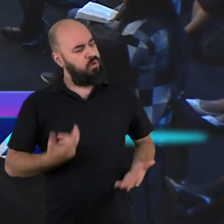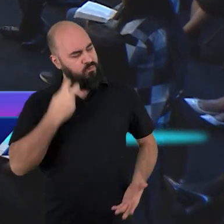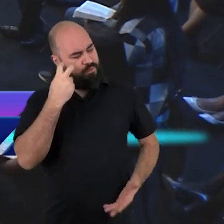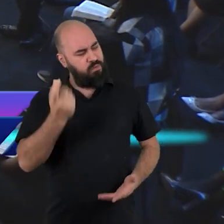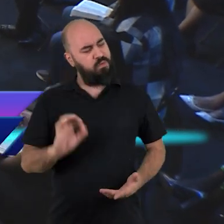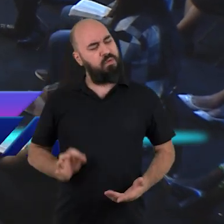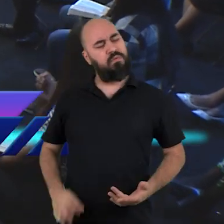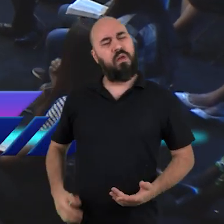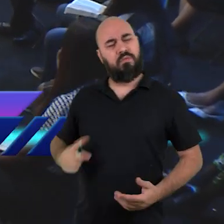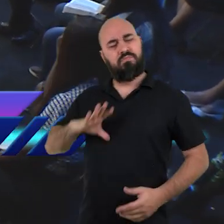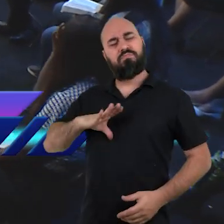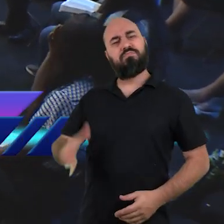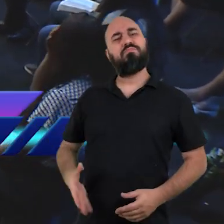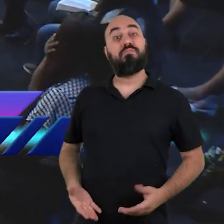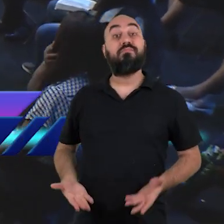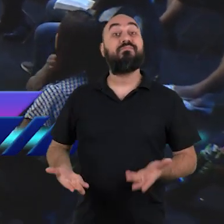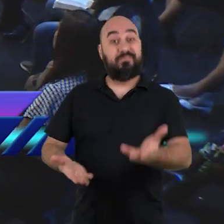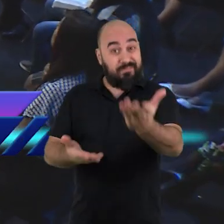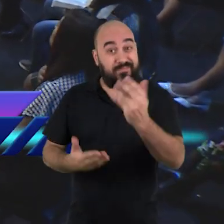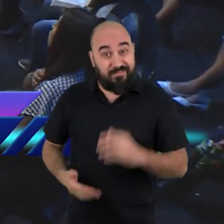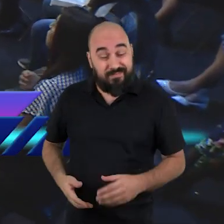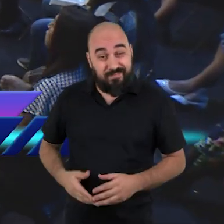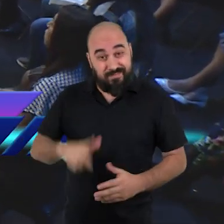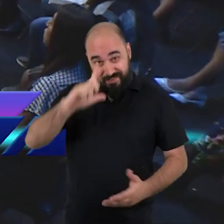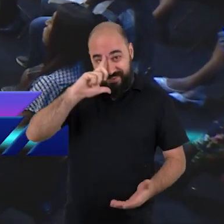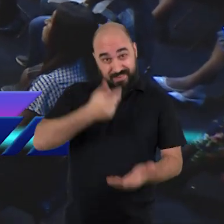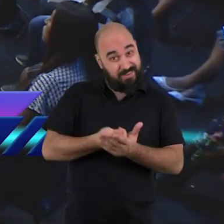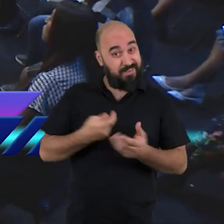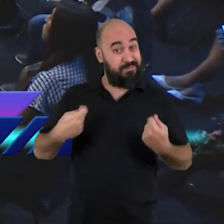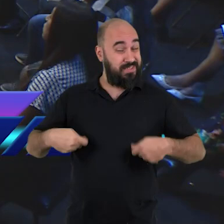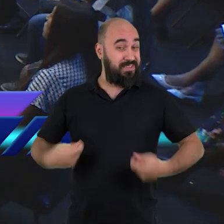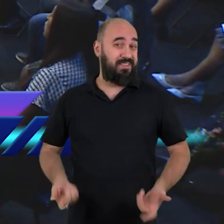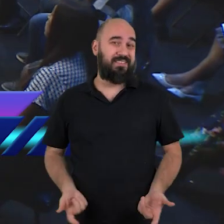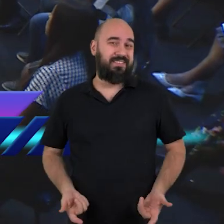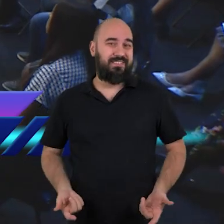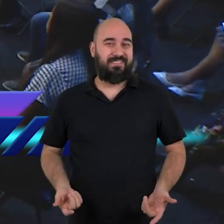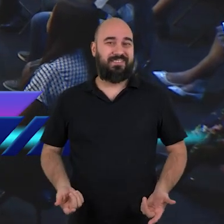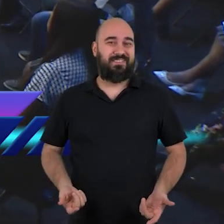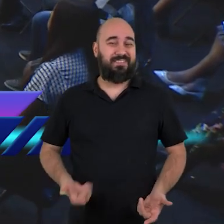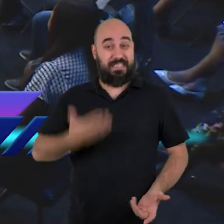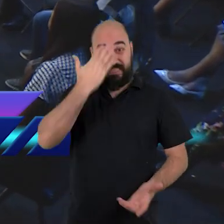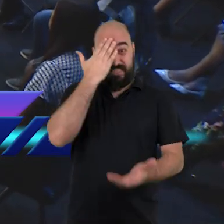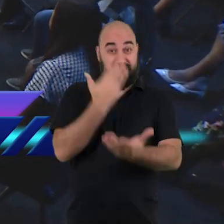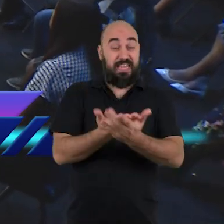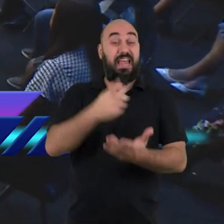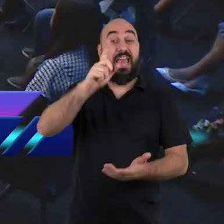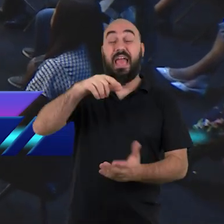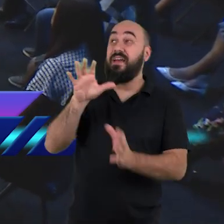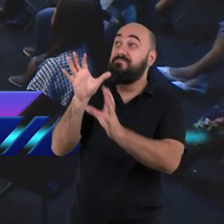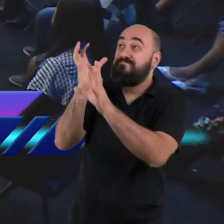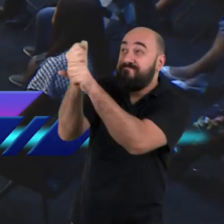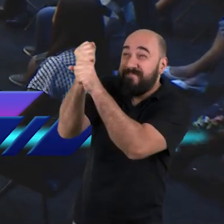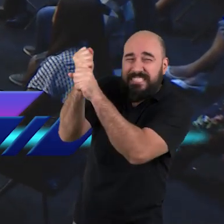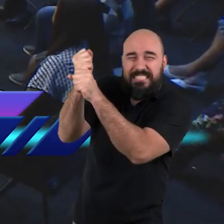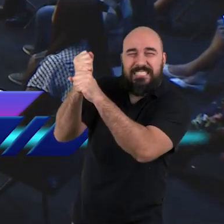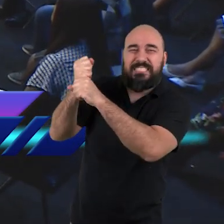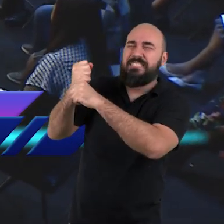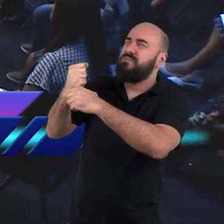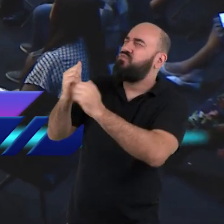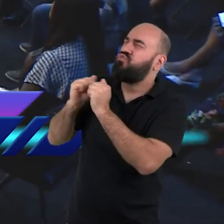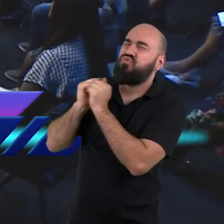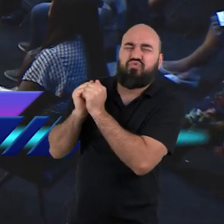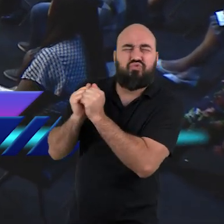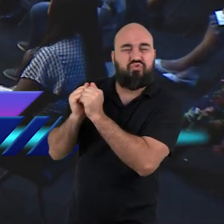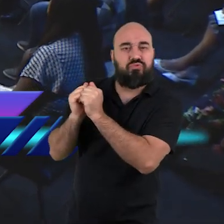para os teus pais: eu creio. É uma decisão a ser tomada. Crer em Jesus é confiar nele. Agora, o